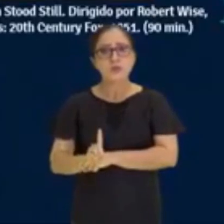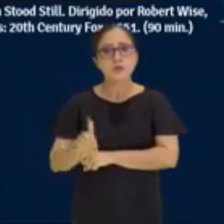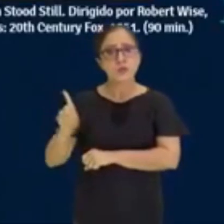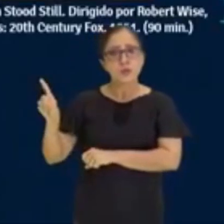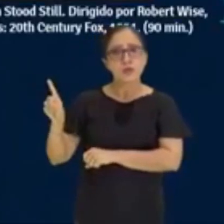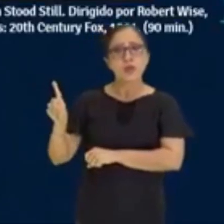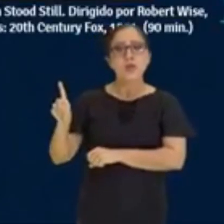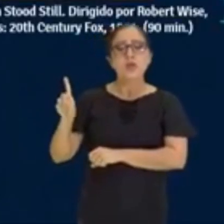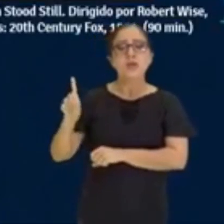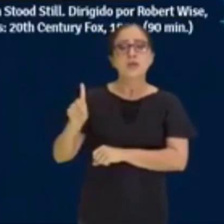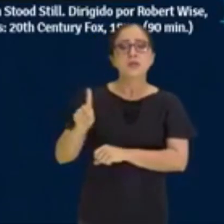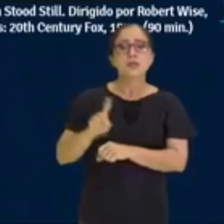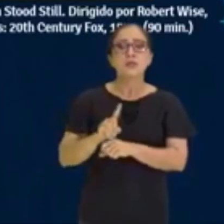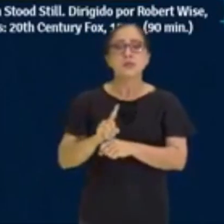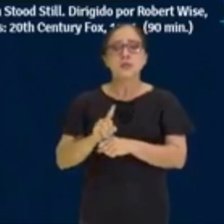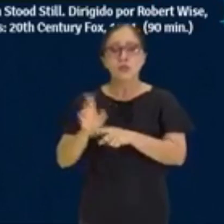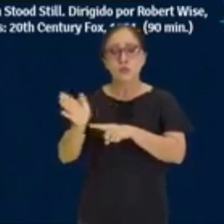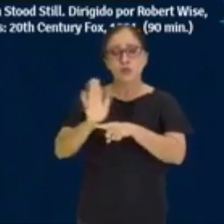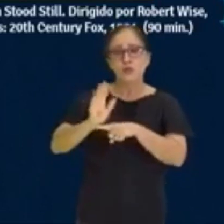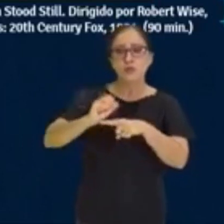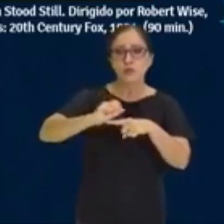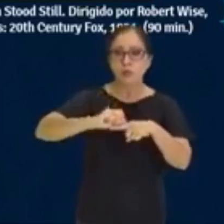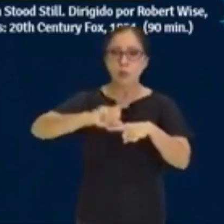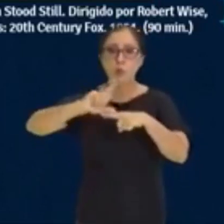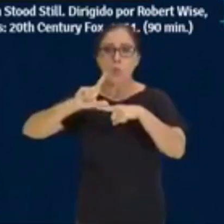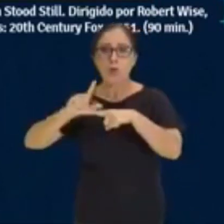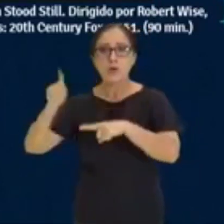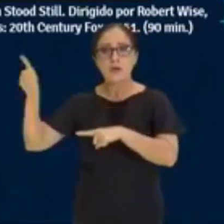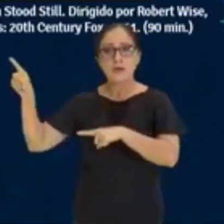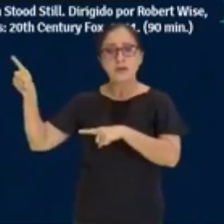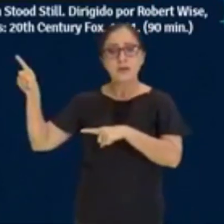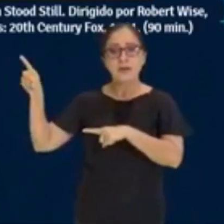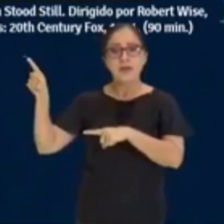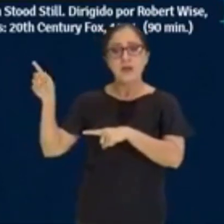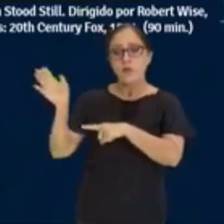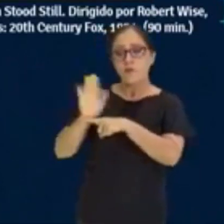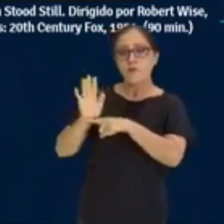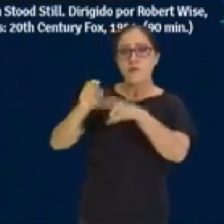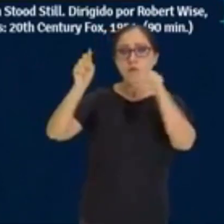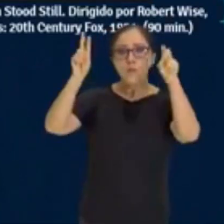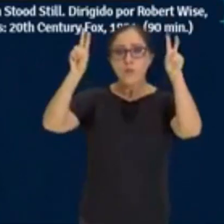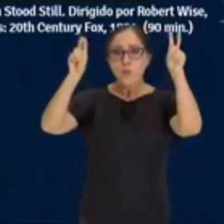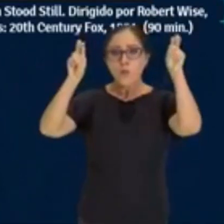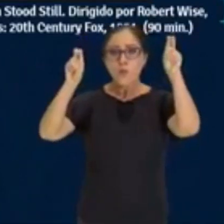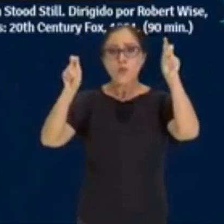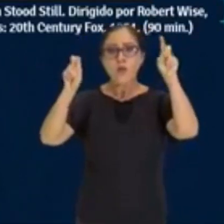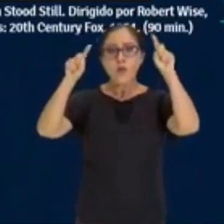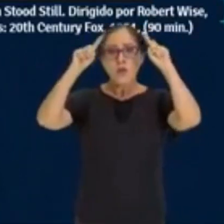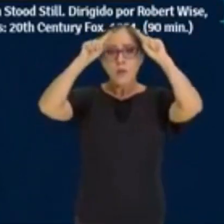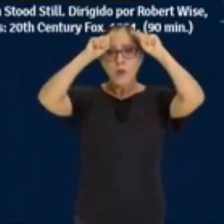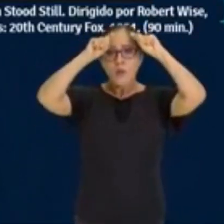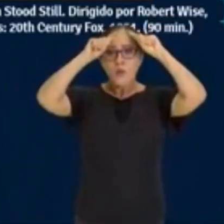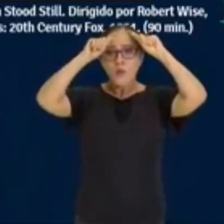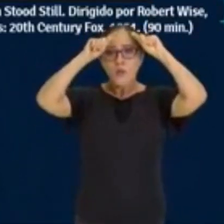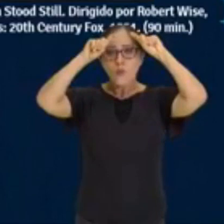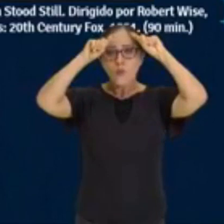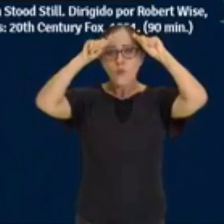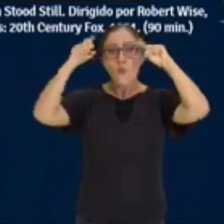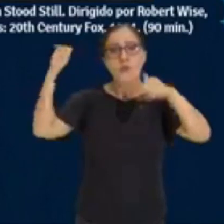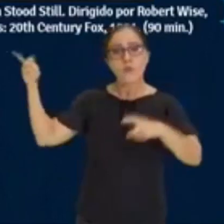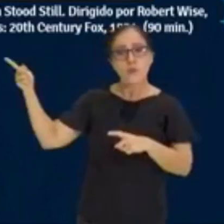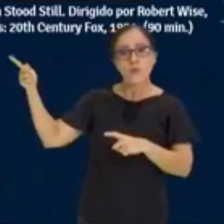Terra Parou, conta a história de um alienígena. Olha só essa curiosidade. Esse filme fala sobre um